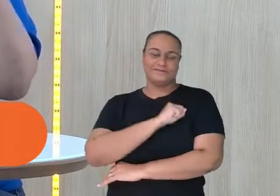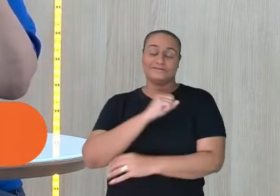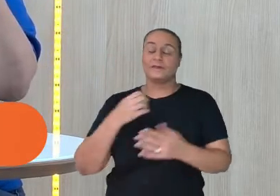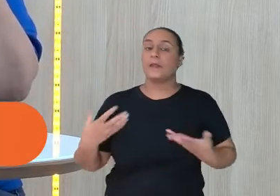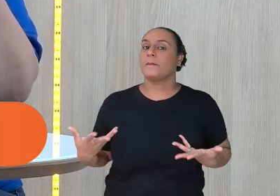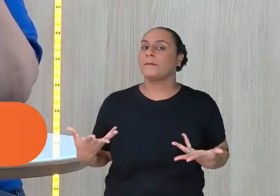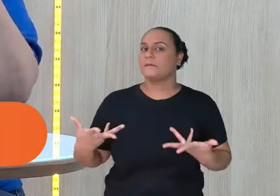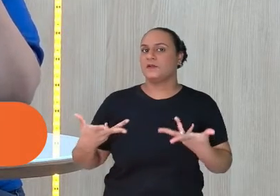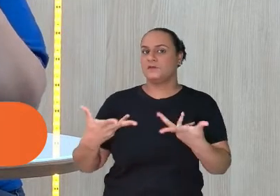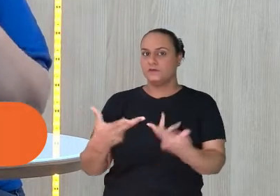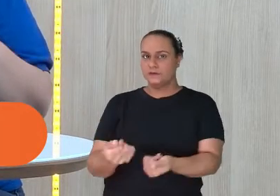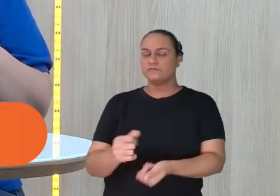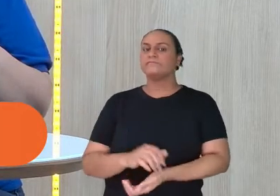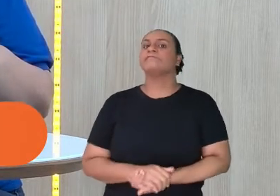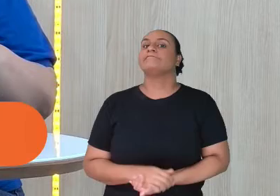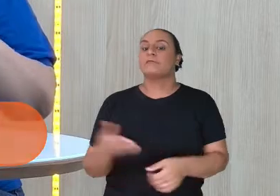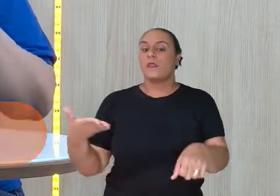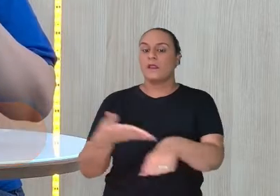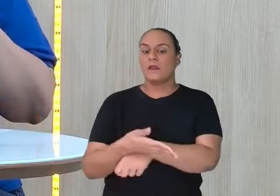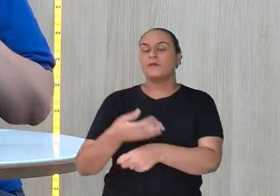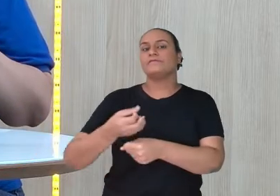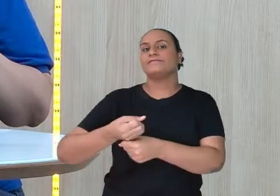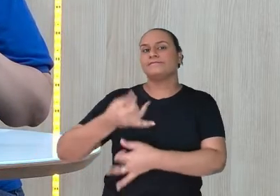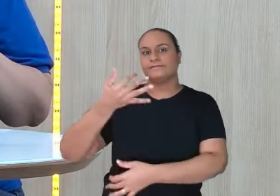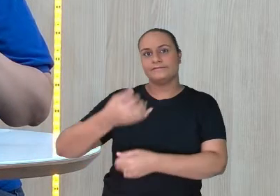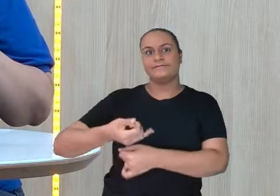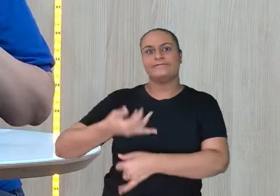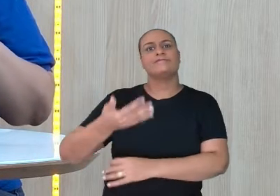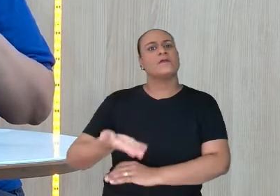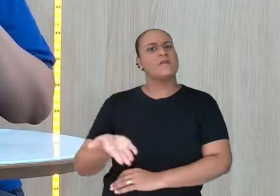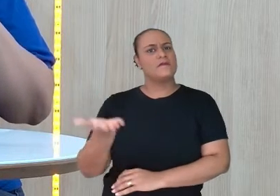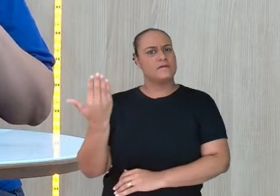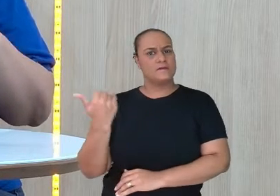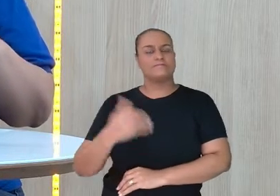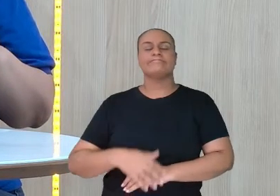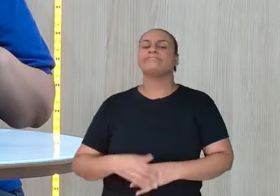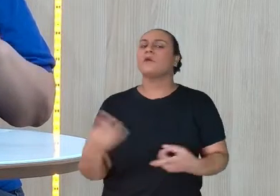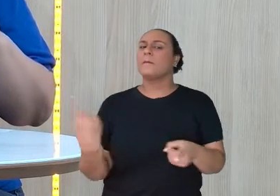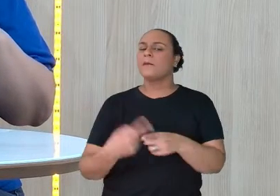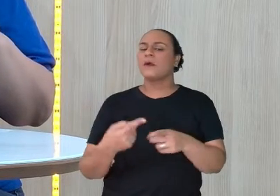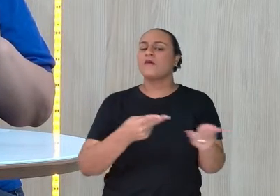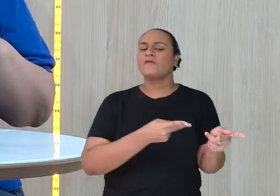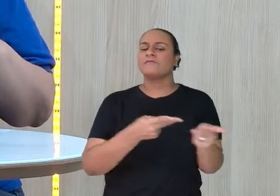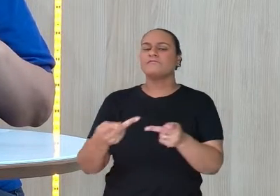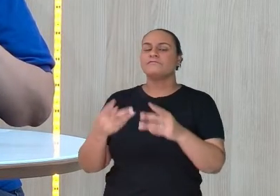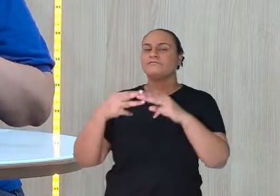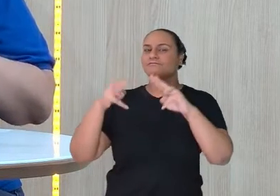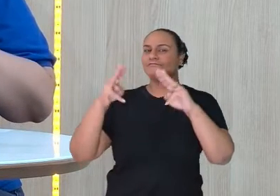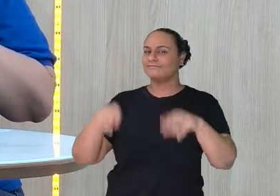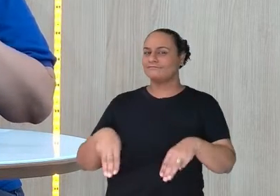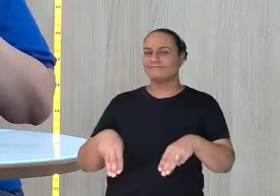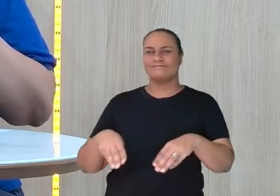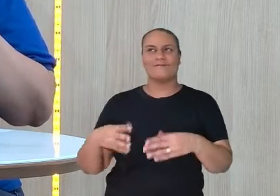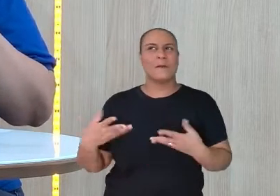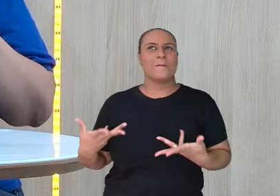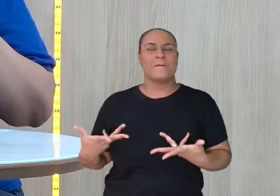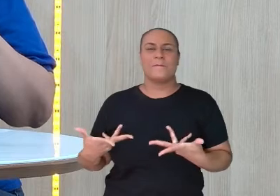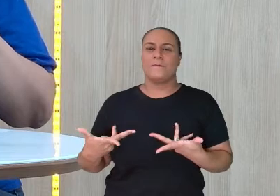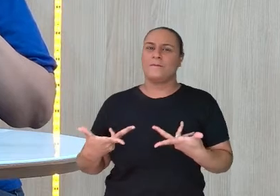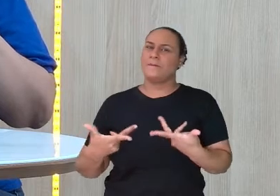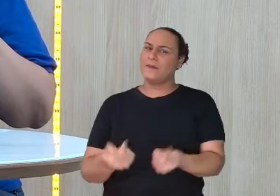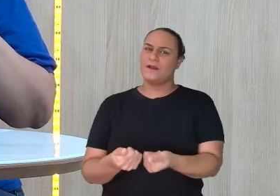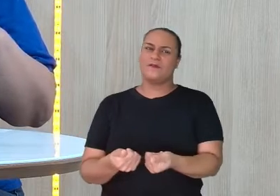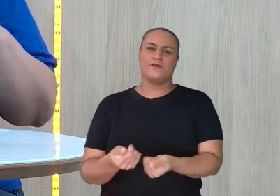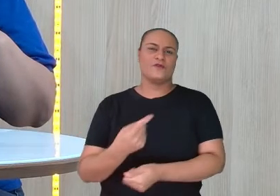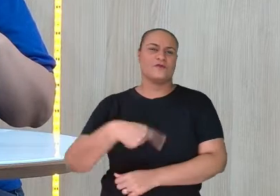maravilhosos. Entra aqui no chat. Vamos embora, porque essa viagem ao museu é a coisa mais maravilhosa que a gente fez,